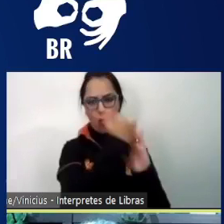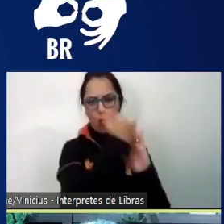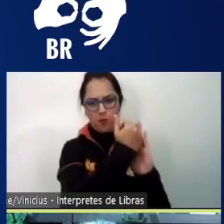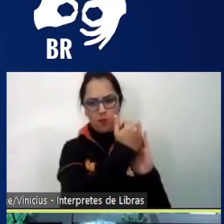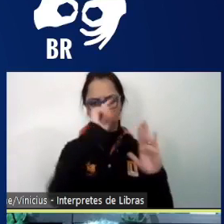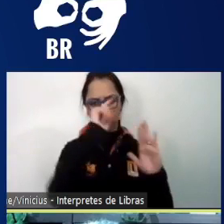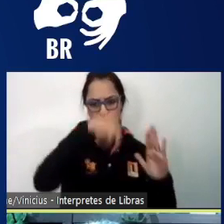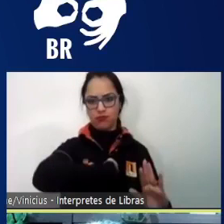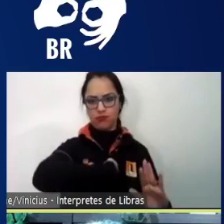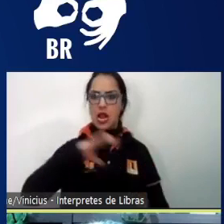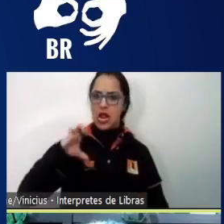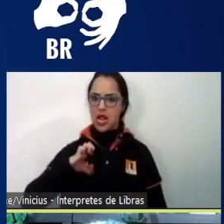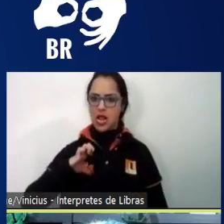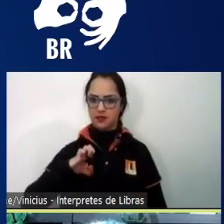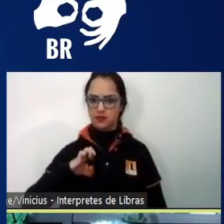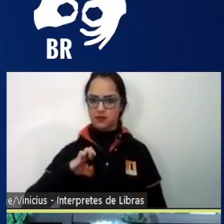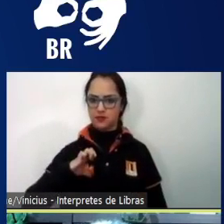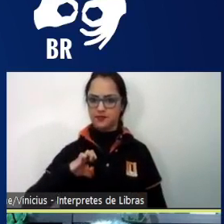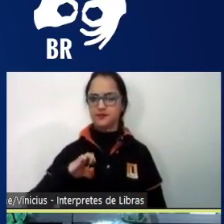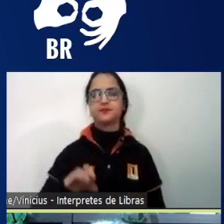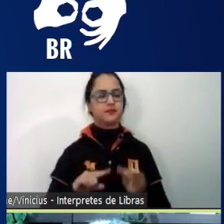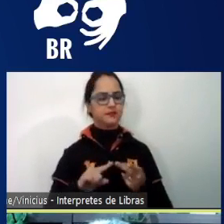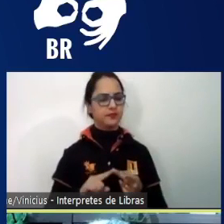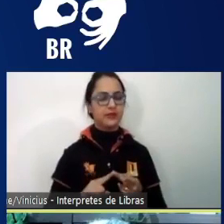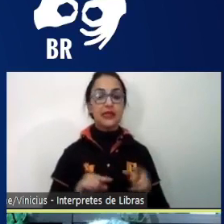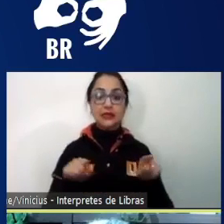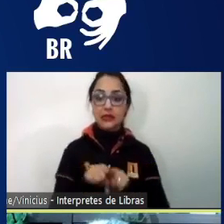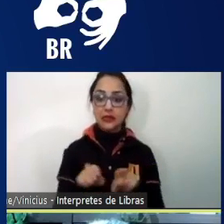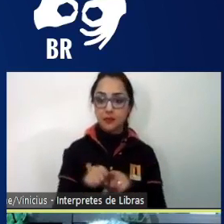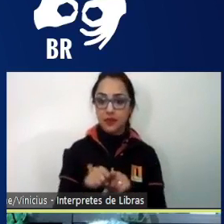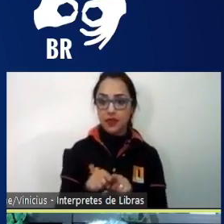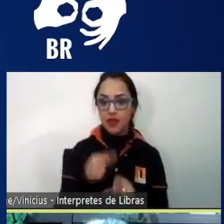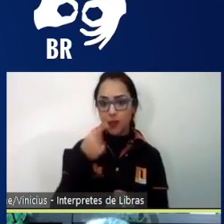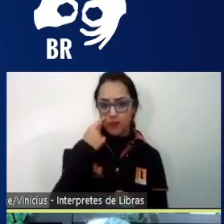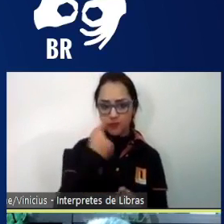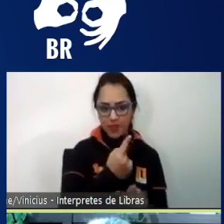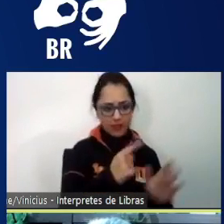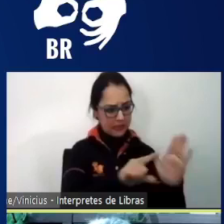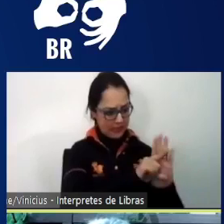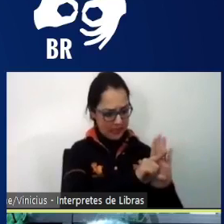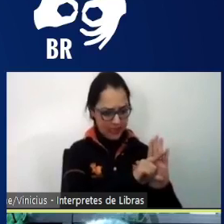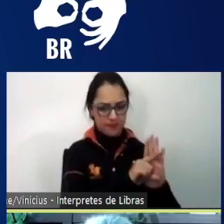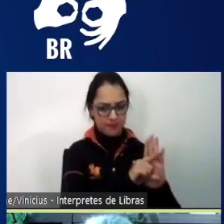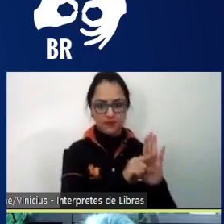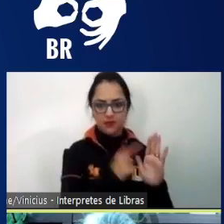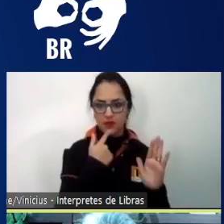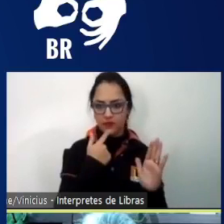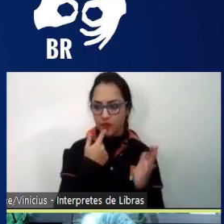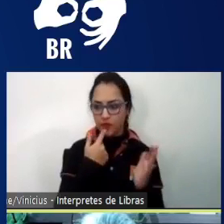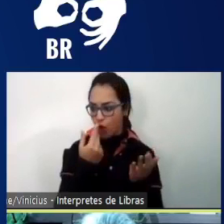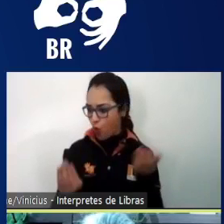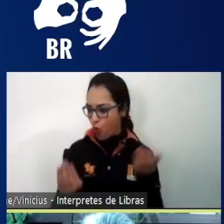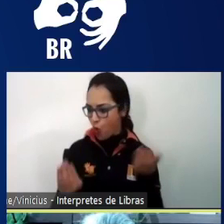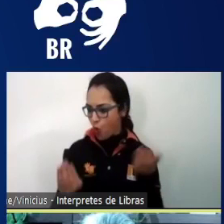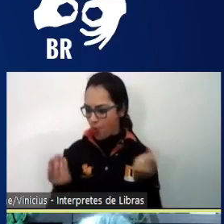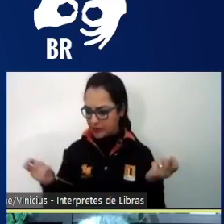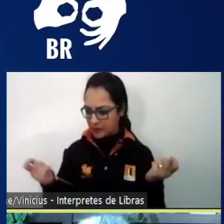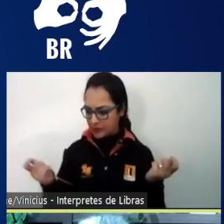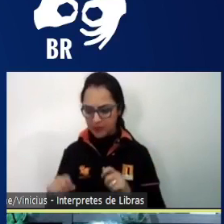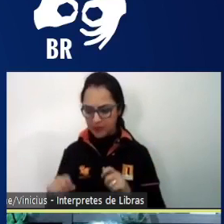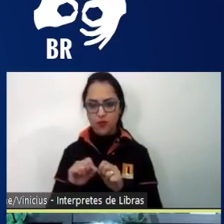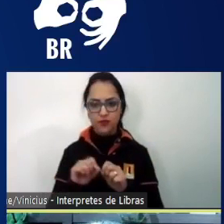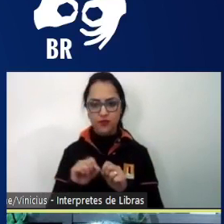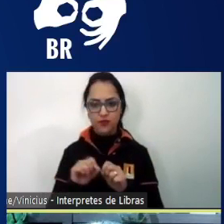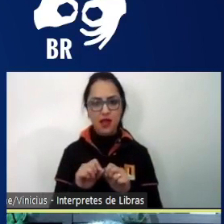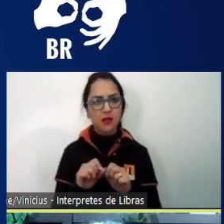Depois, ele busca formas e alternativas, principalmente de poder contribuir para criar